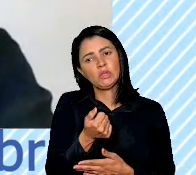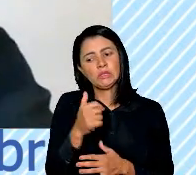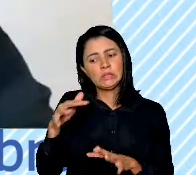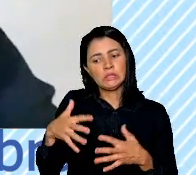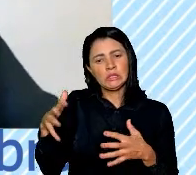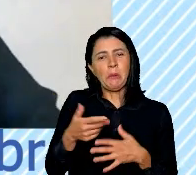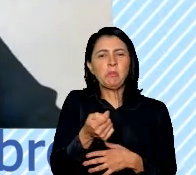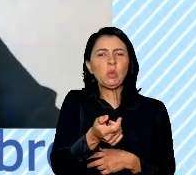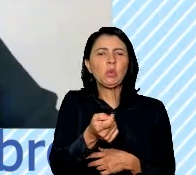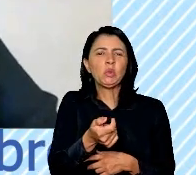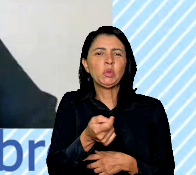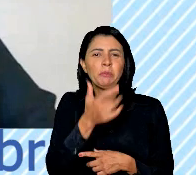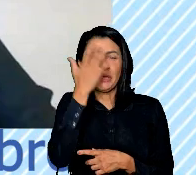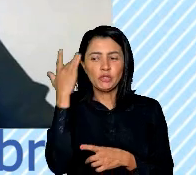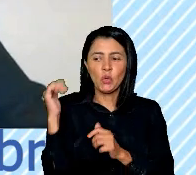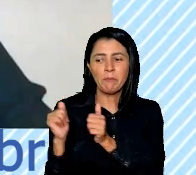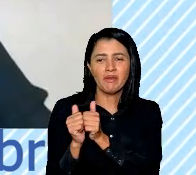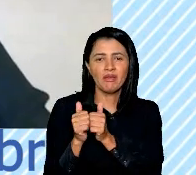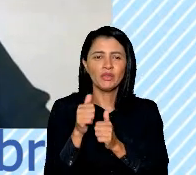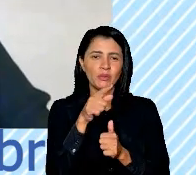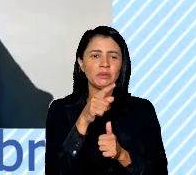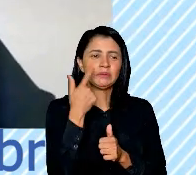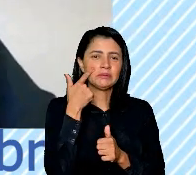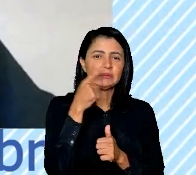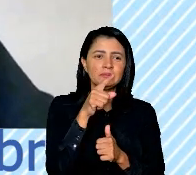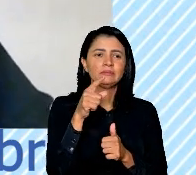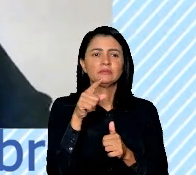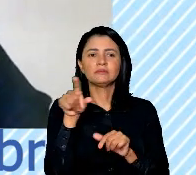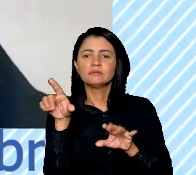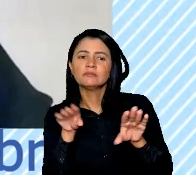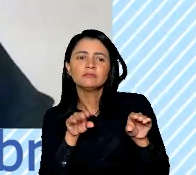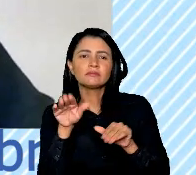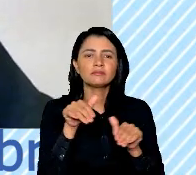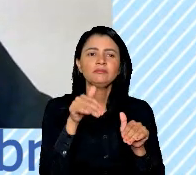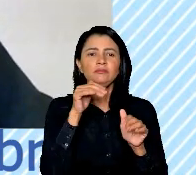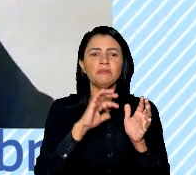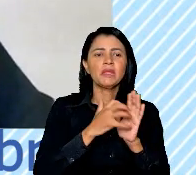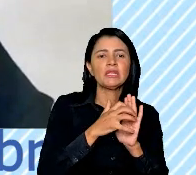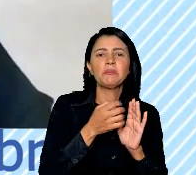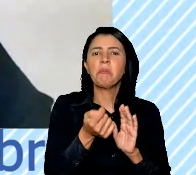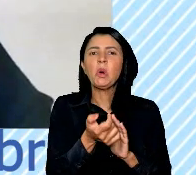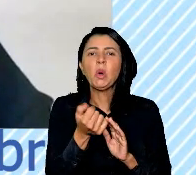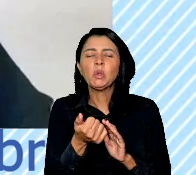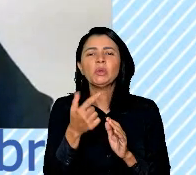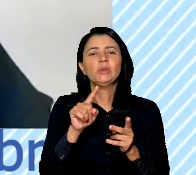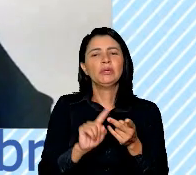as pessoas mais próximas, pequeno recrutamento de partidos,